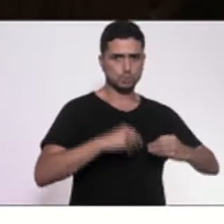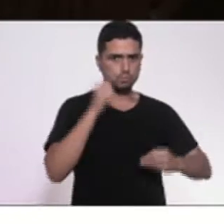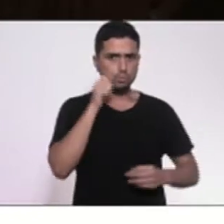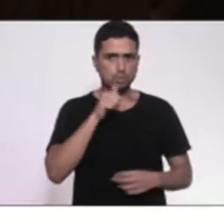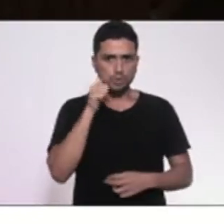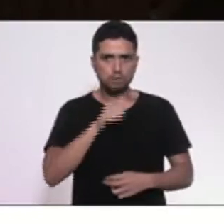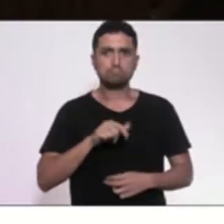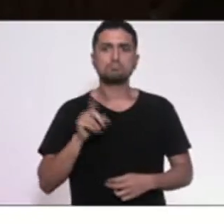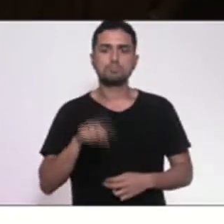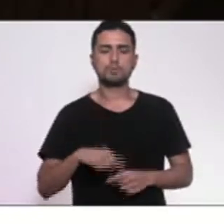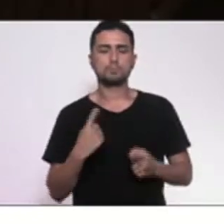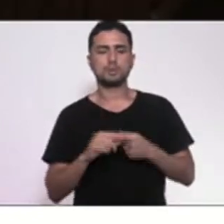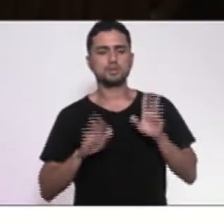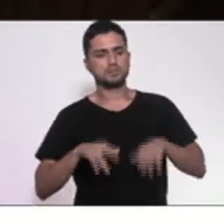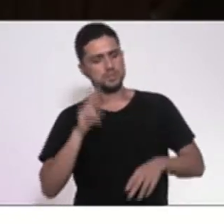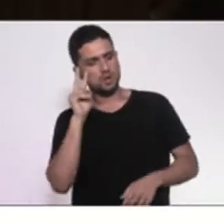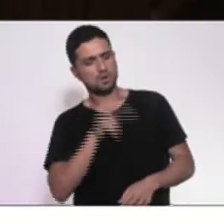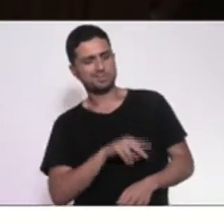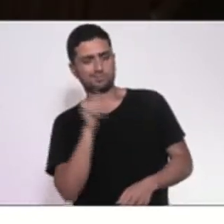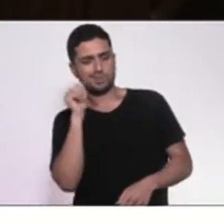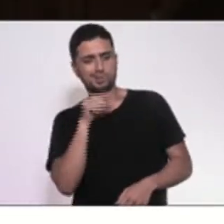vezes olham para essas mulheres e